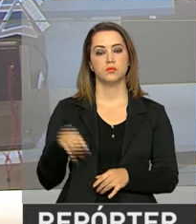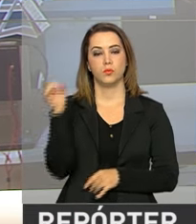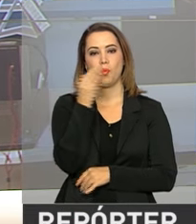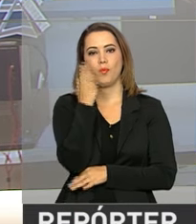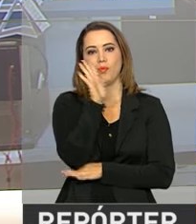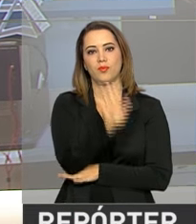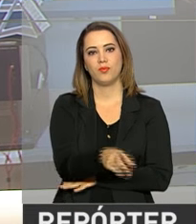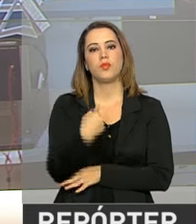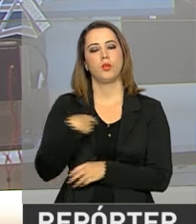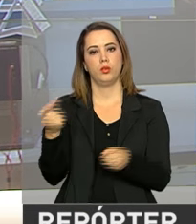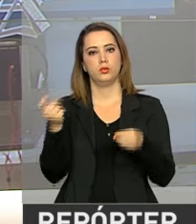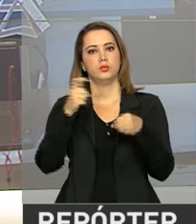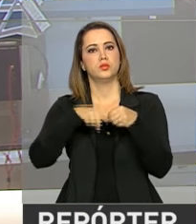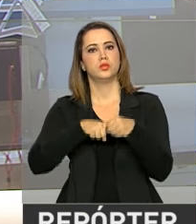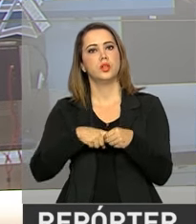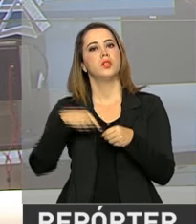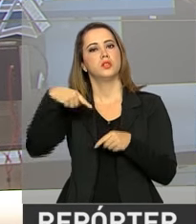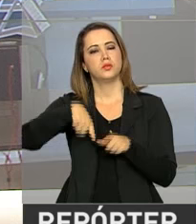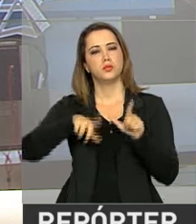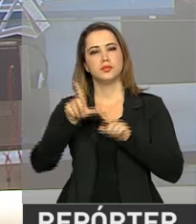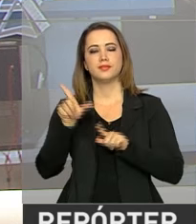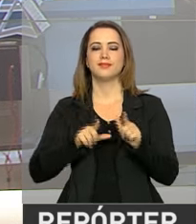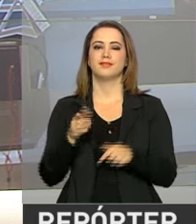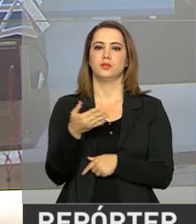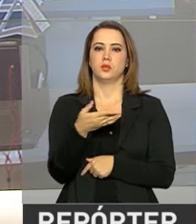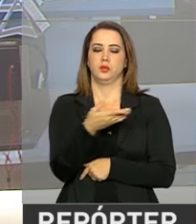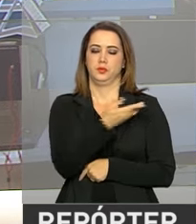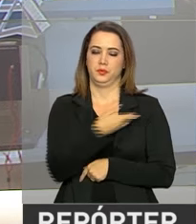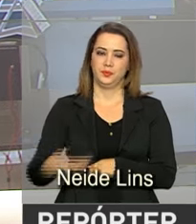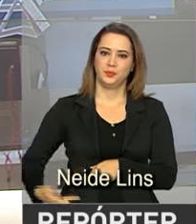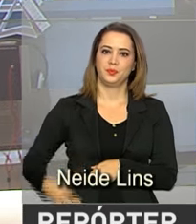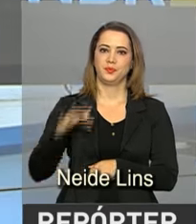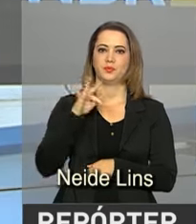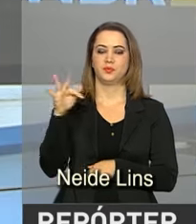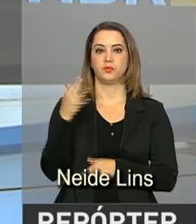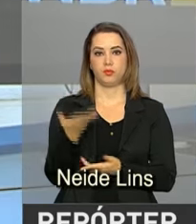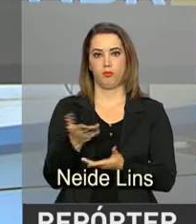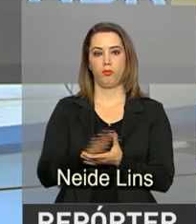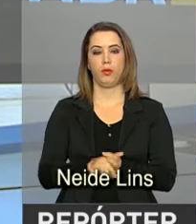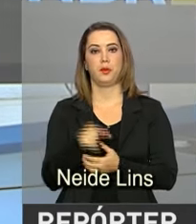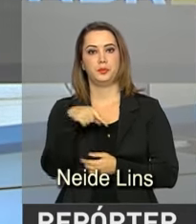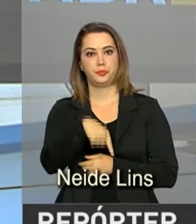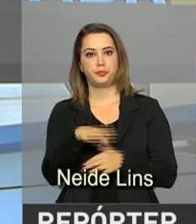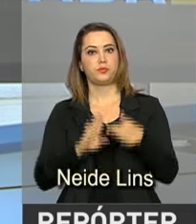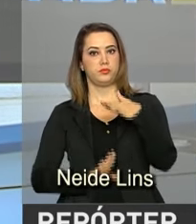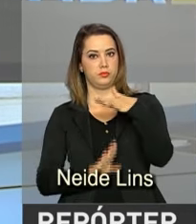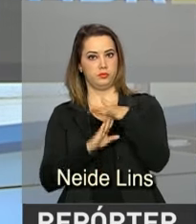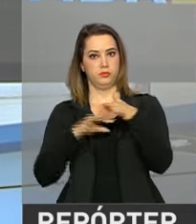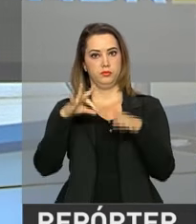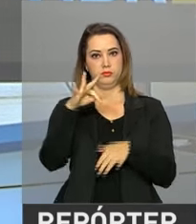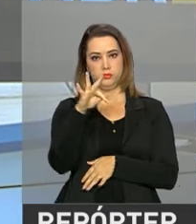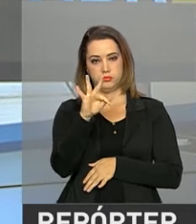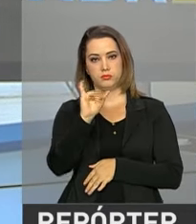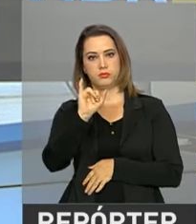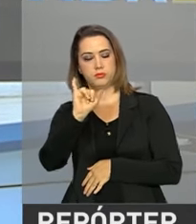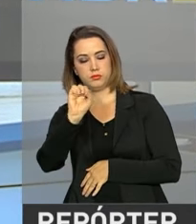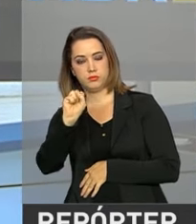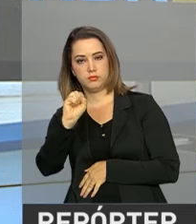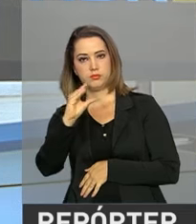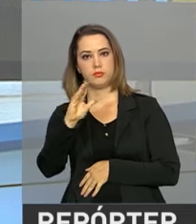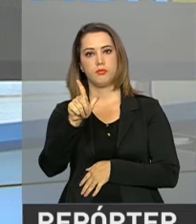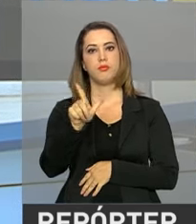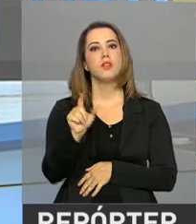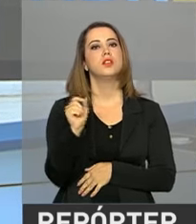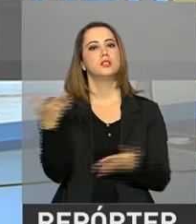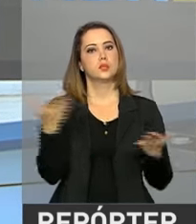Olá, boa tarde. Estamos de volta com Repórter NBR e as notícias do governo federal. A meta fiscal para 2017 vai ser anunciada